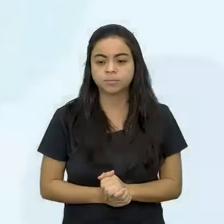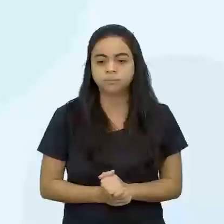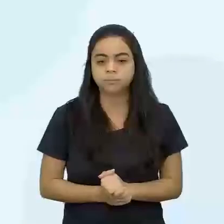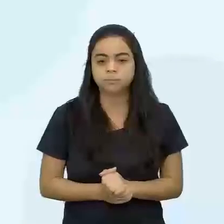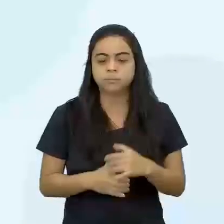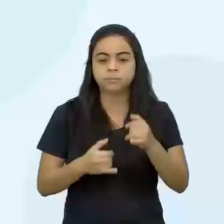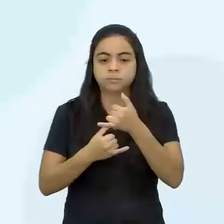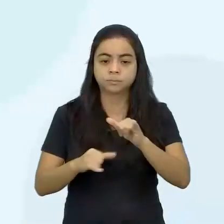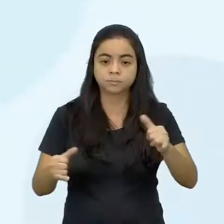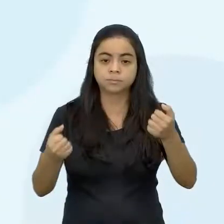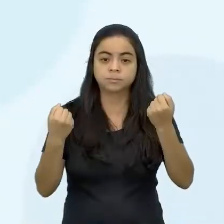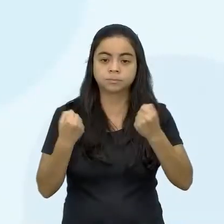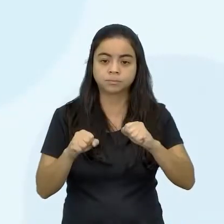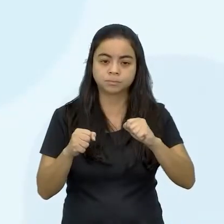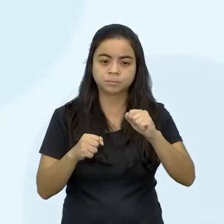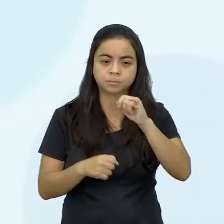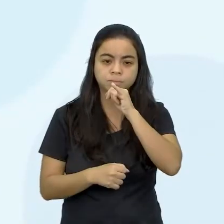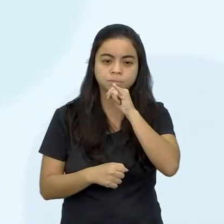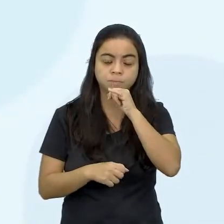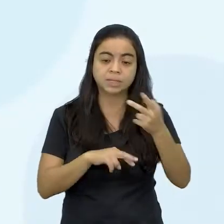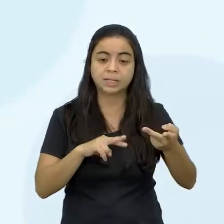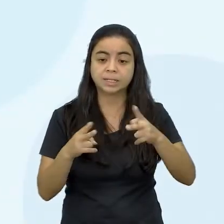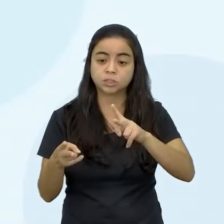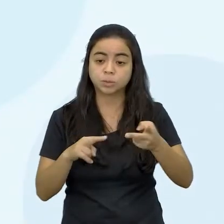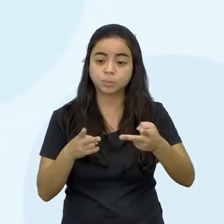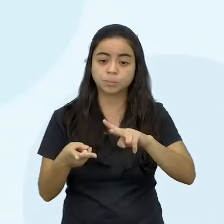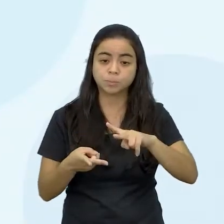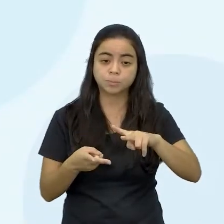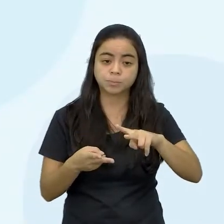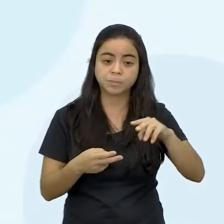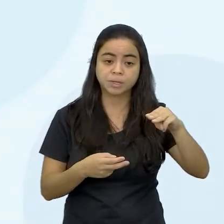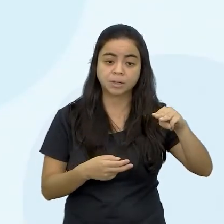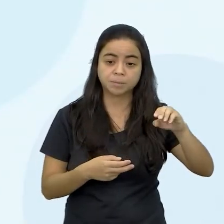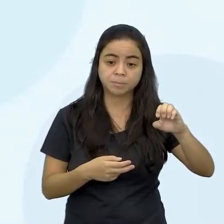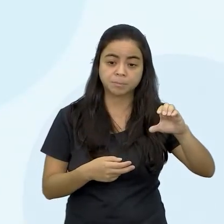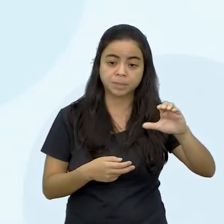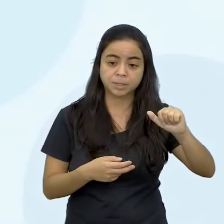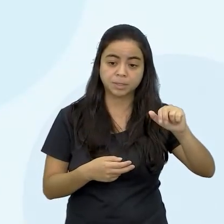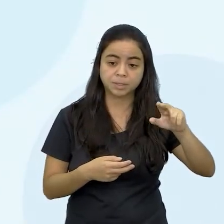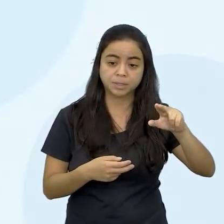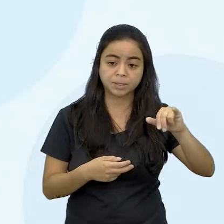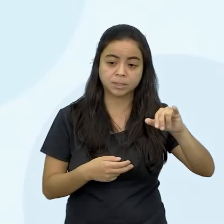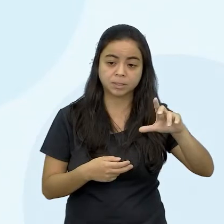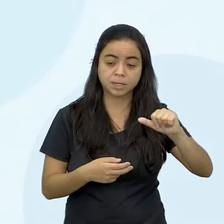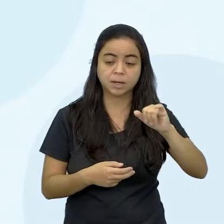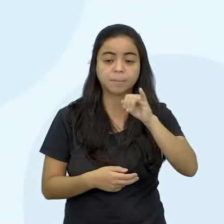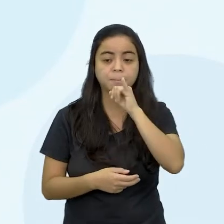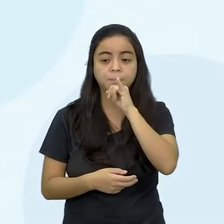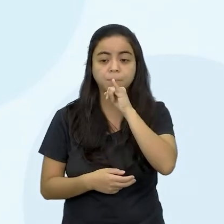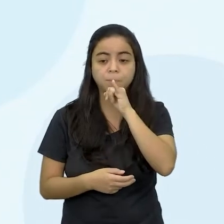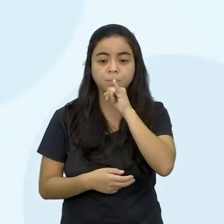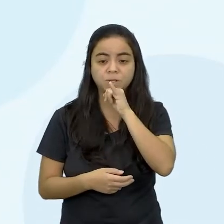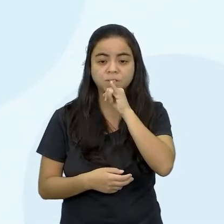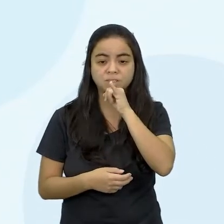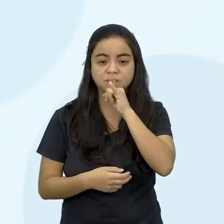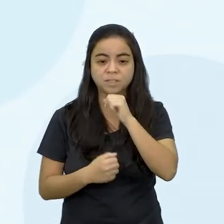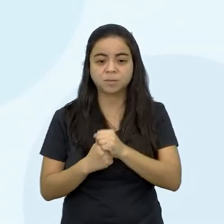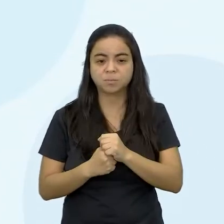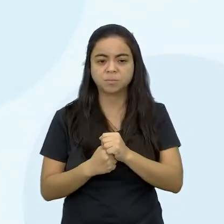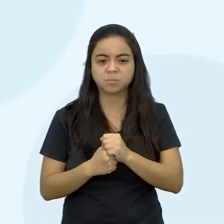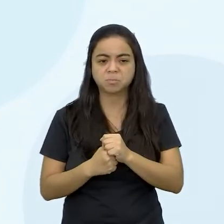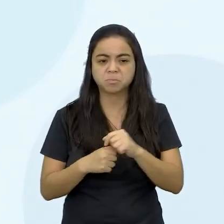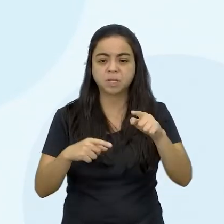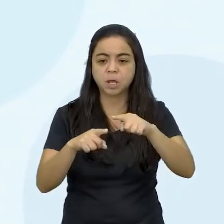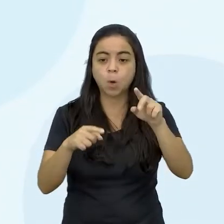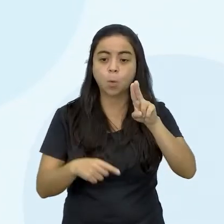energia pode ser obtida por exemplo pela transformação de energia mecânica uma acontece nas Usinas e a gente já falou isso para você